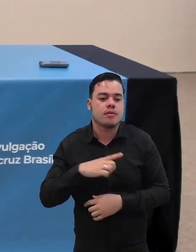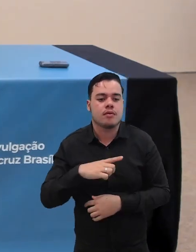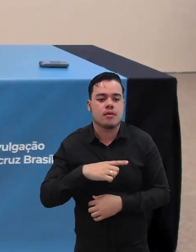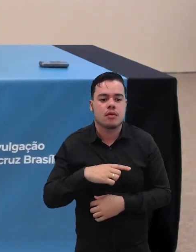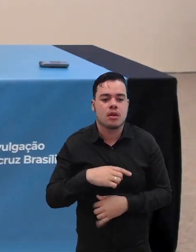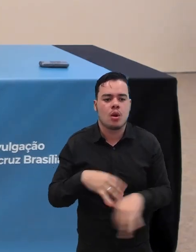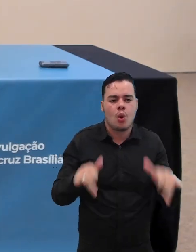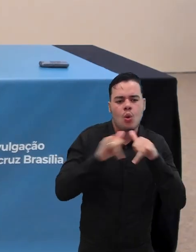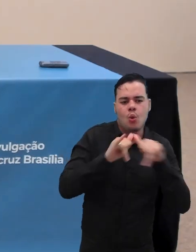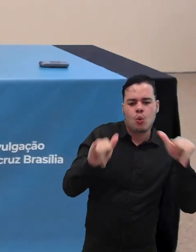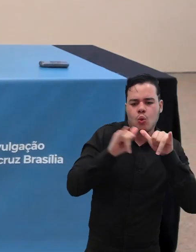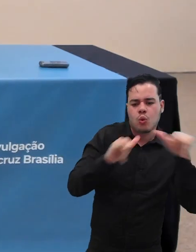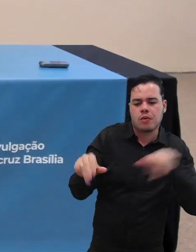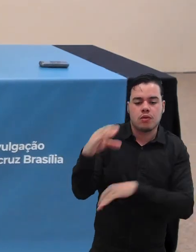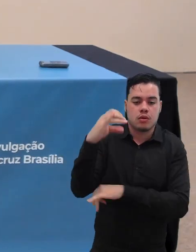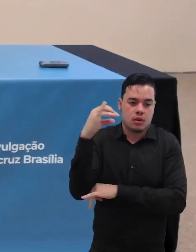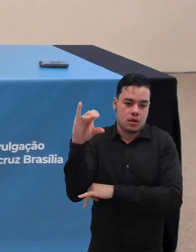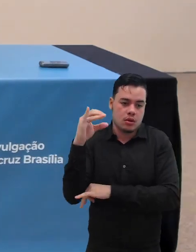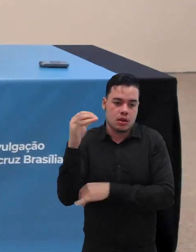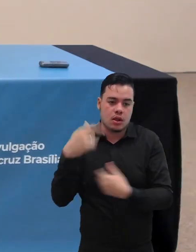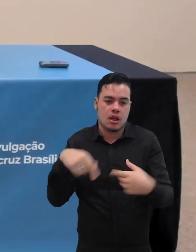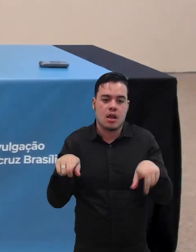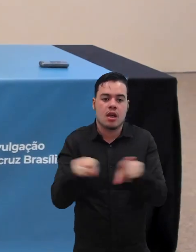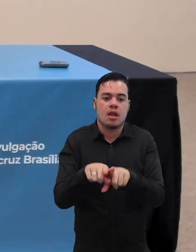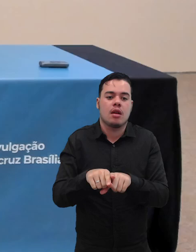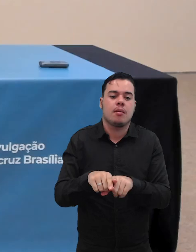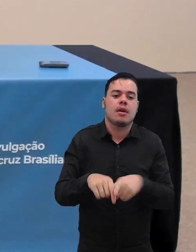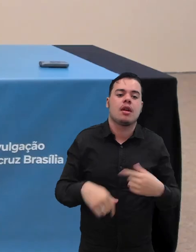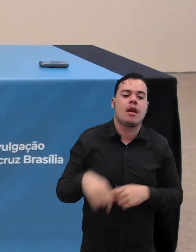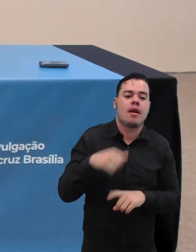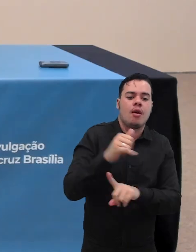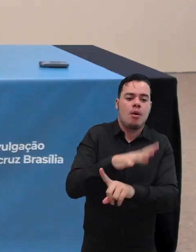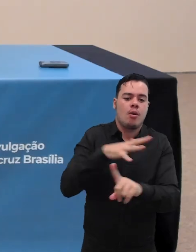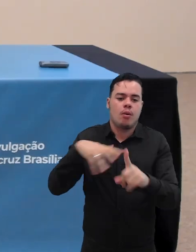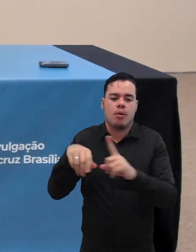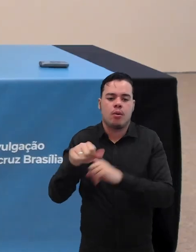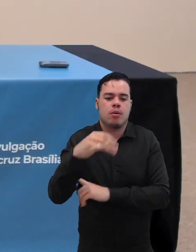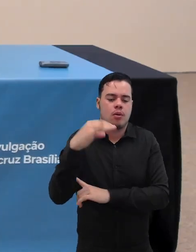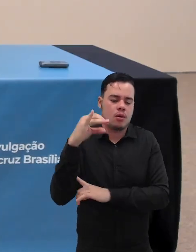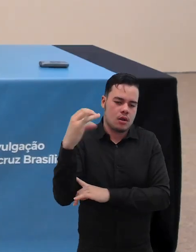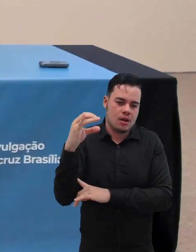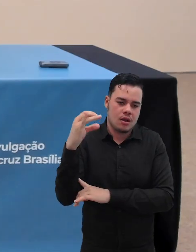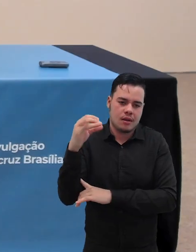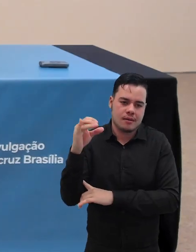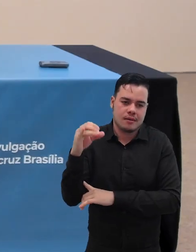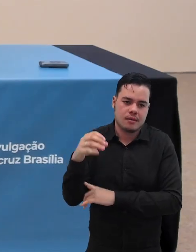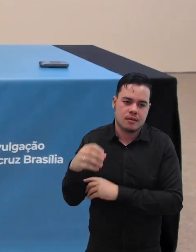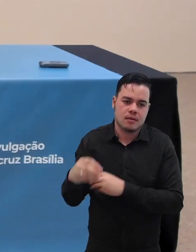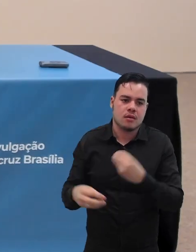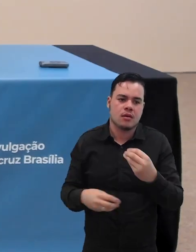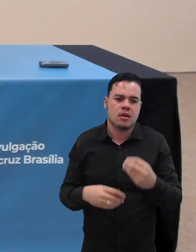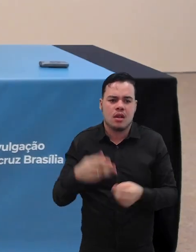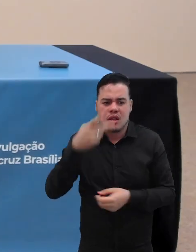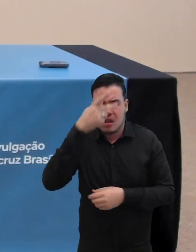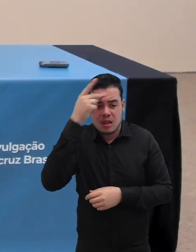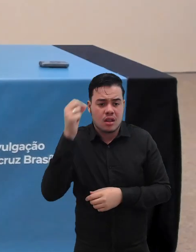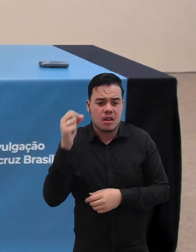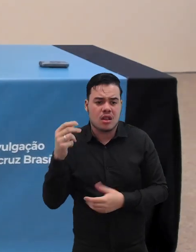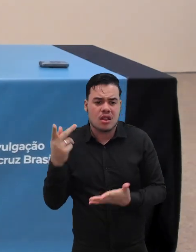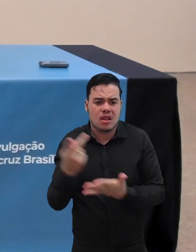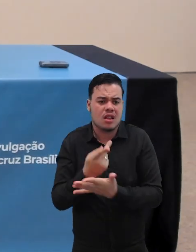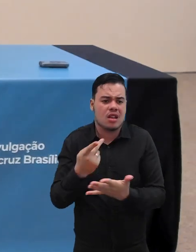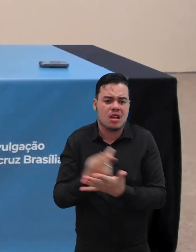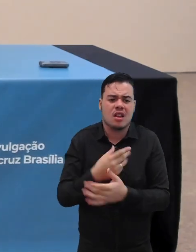a divulgação científica, que tem a popularização da ciência, é, talvez, sem errar aqui, é